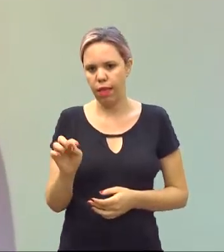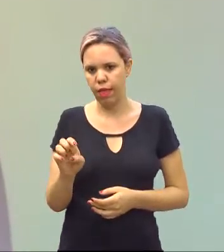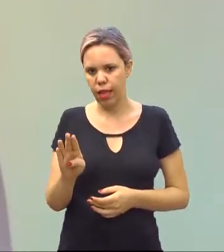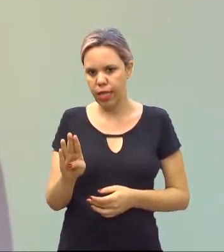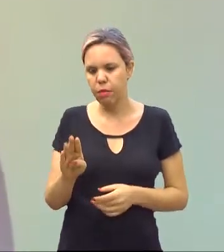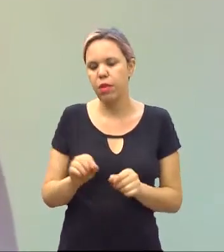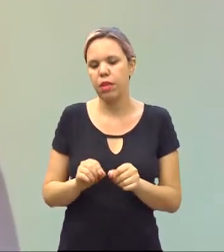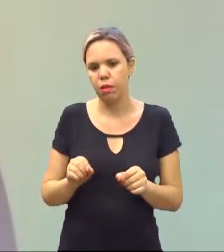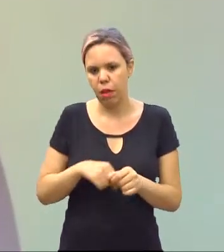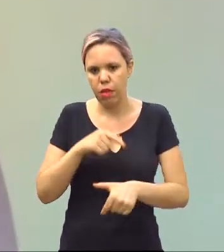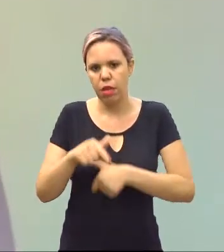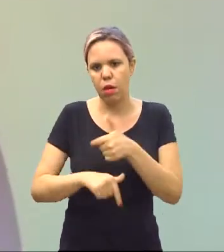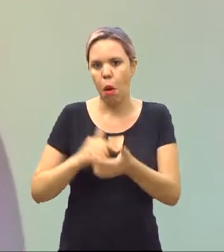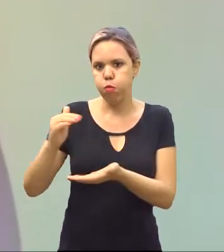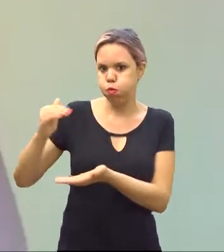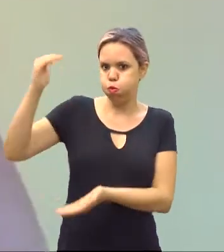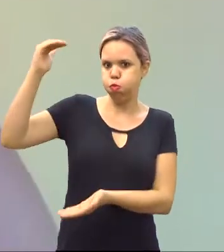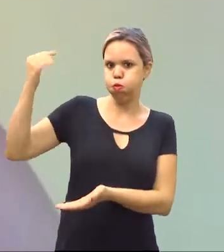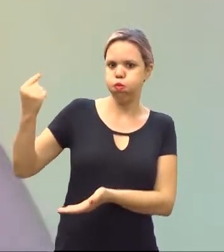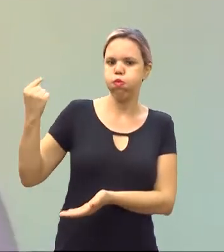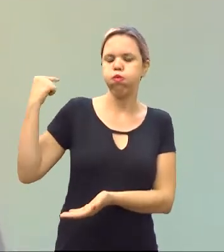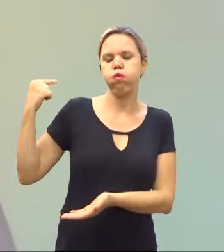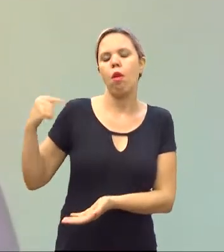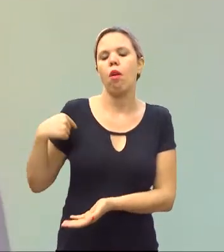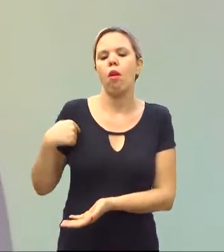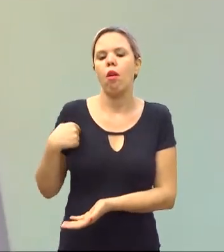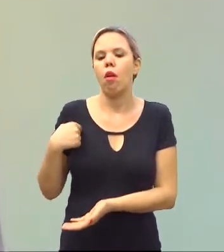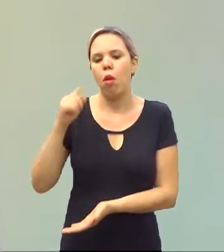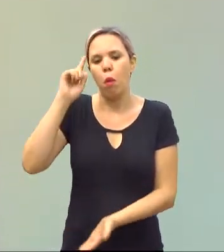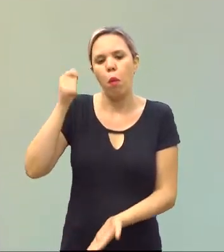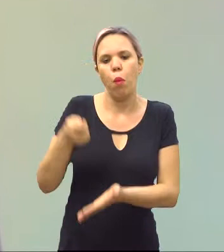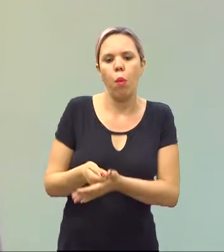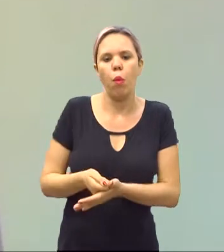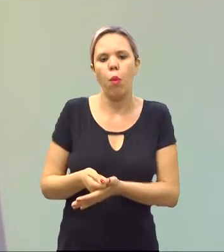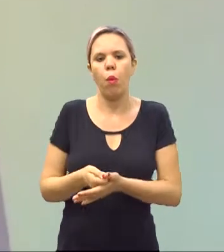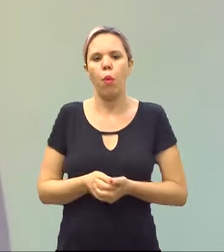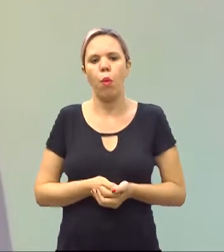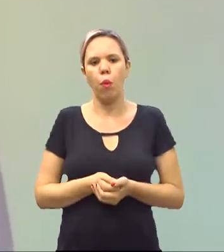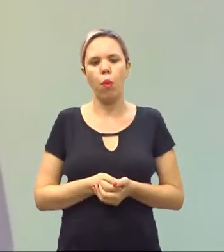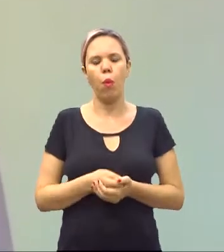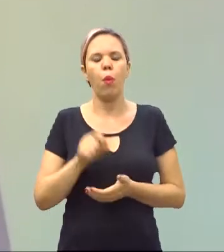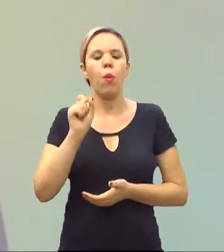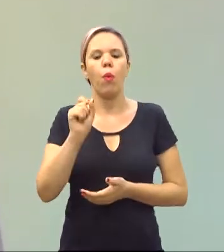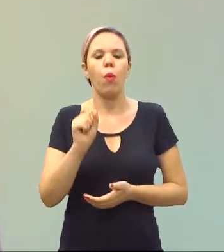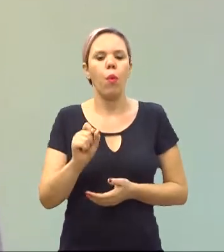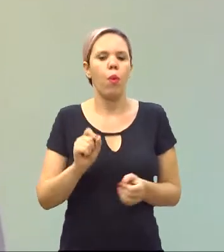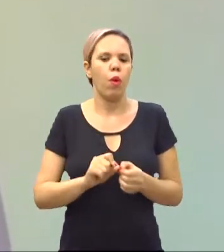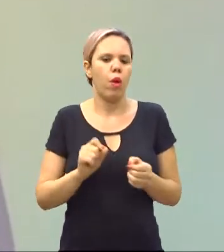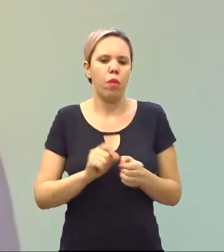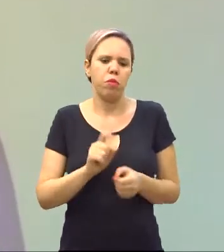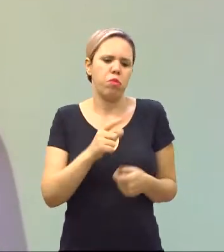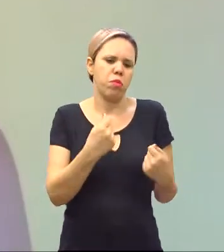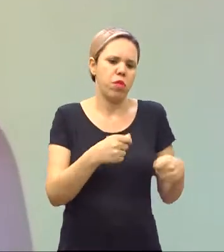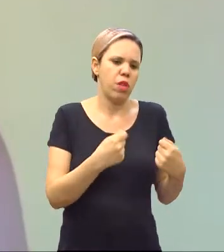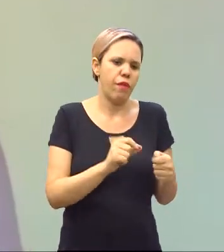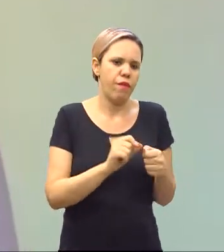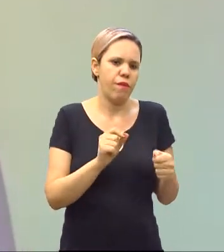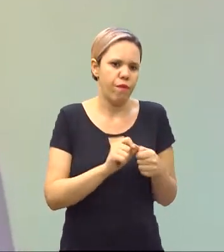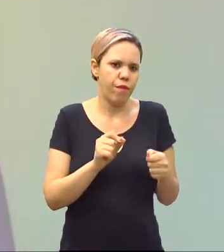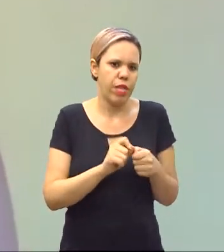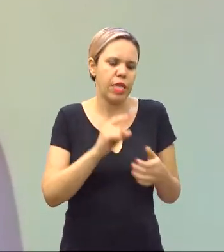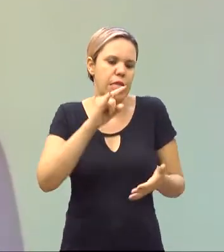com um volume muito alto, né? Ela não determinava quem deveria e quem não deveria